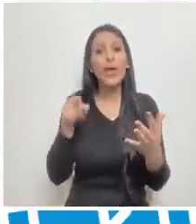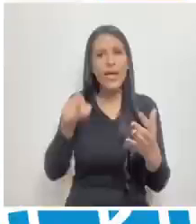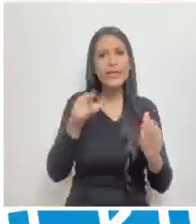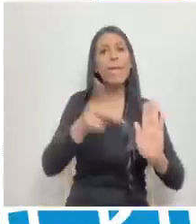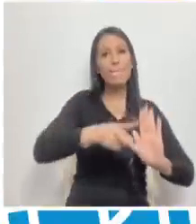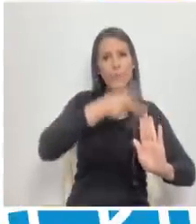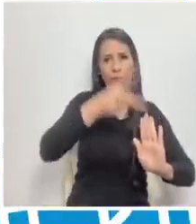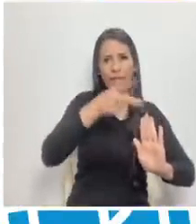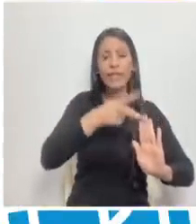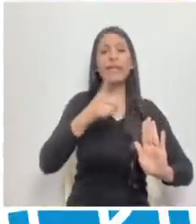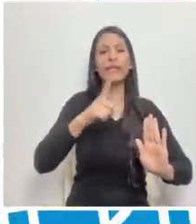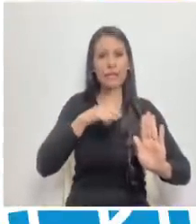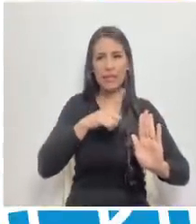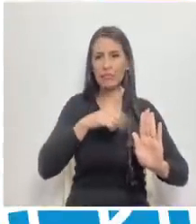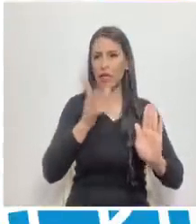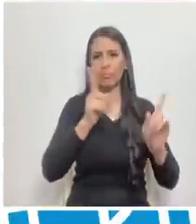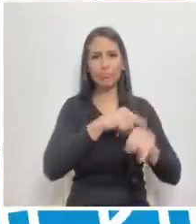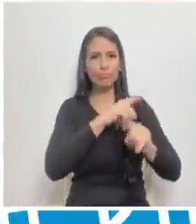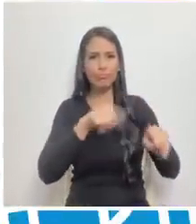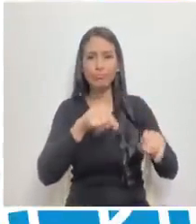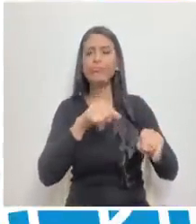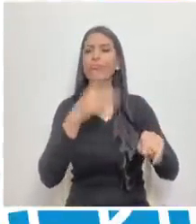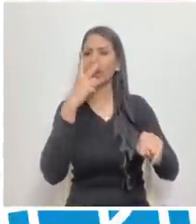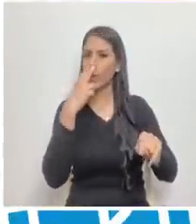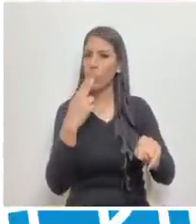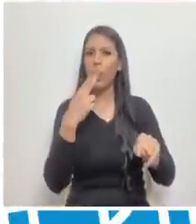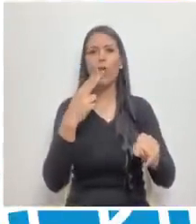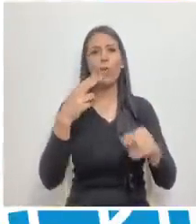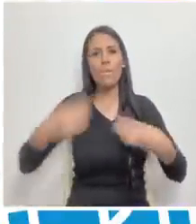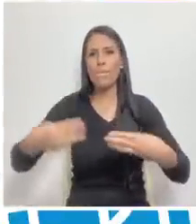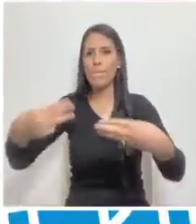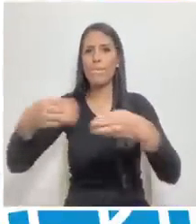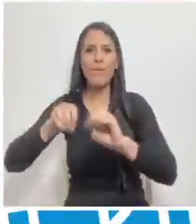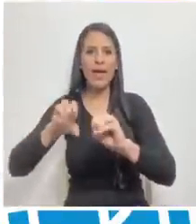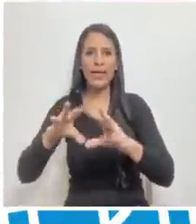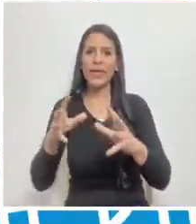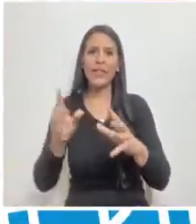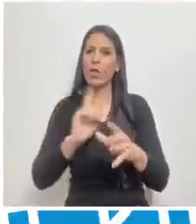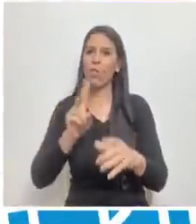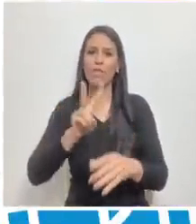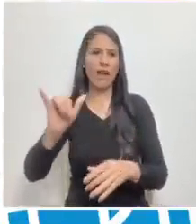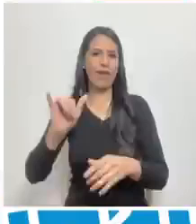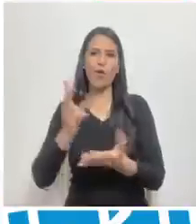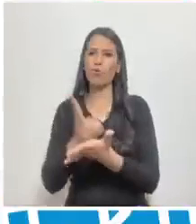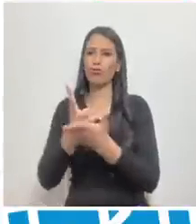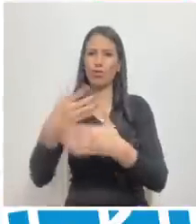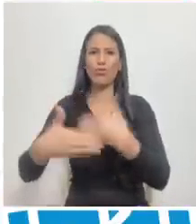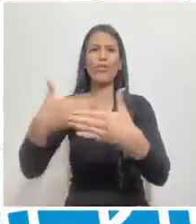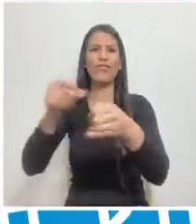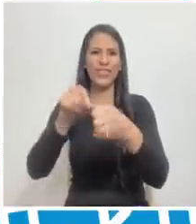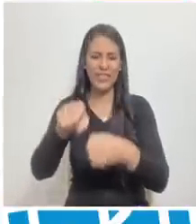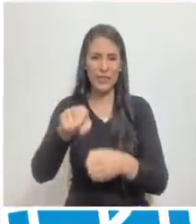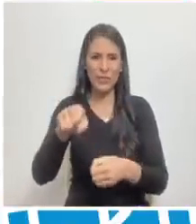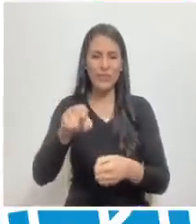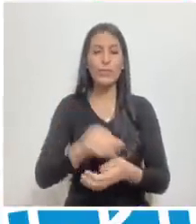essa intenção. Bem, então eu passo agora para o próximo palestrante, que é o nosso querido